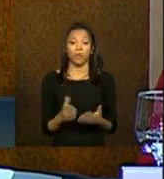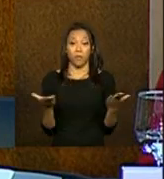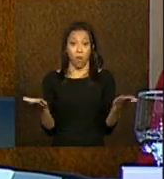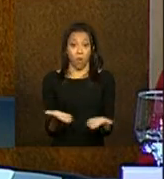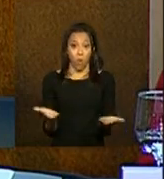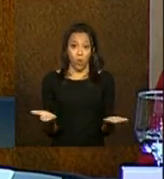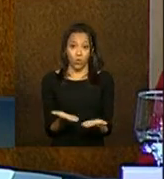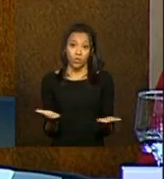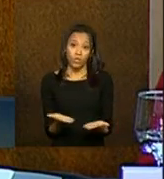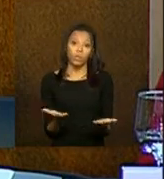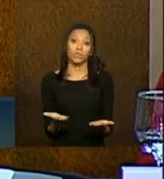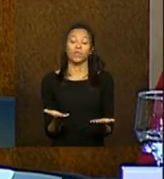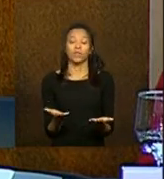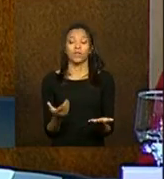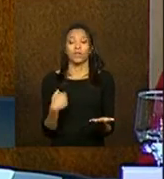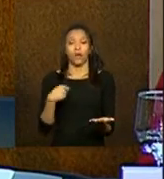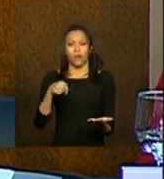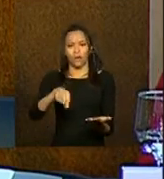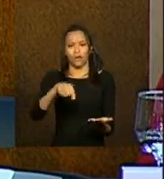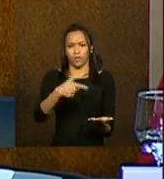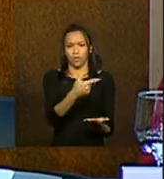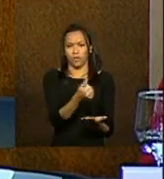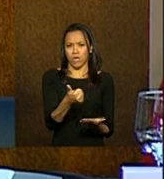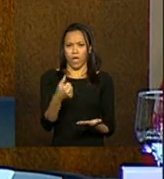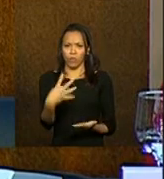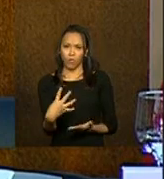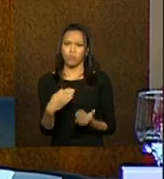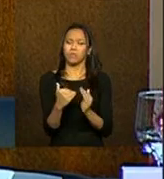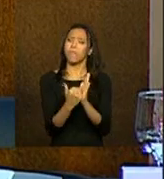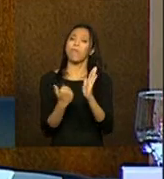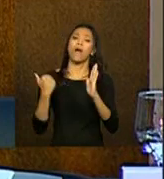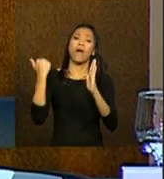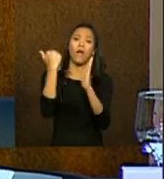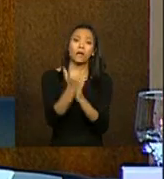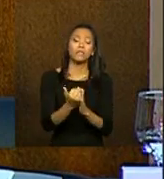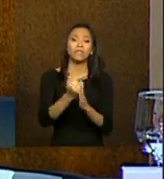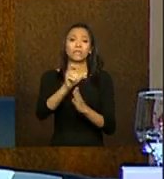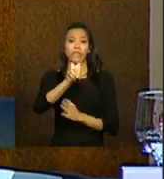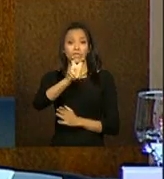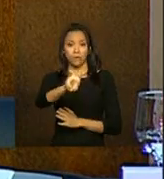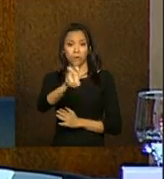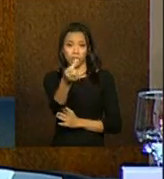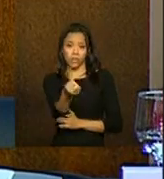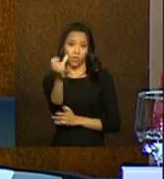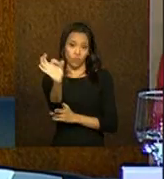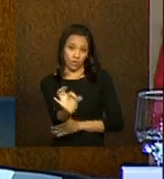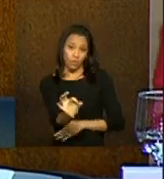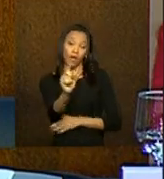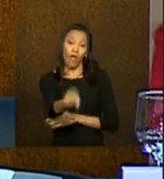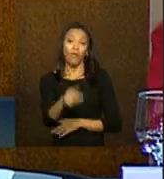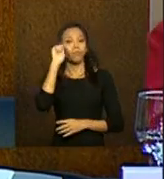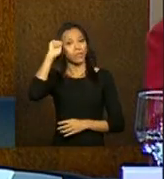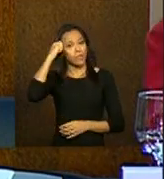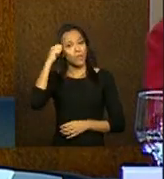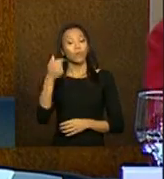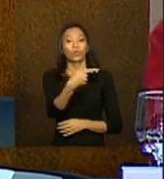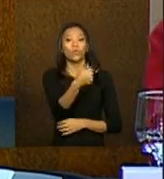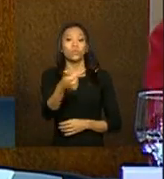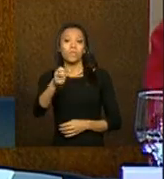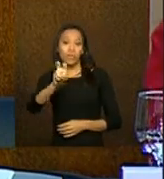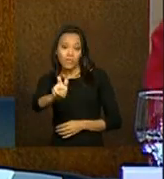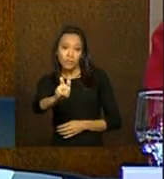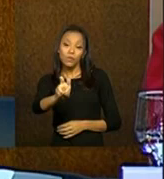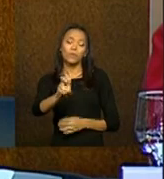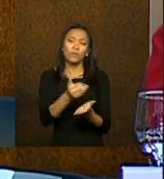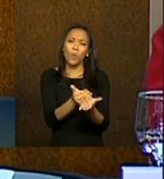contemplados neste ano de 2014, mais da metade, 56% são negros. Em 2005, no